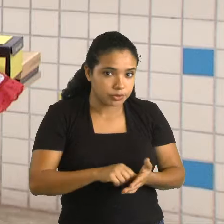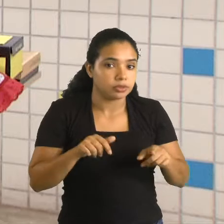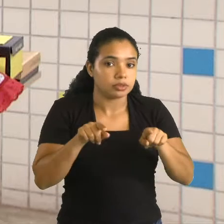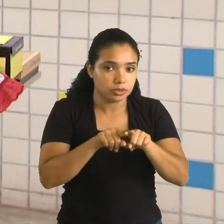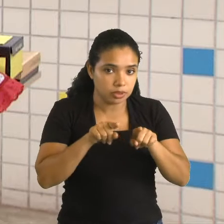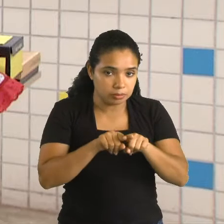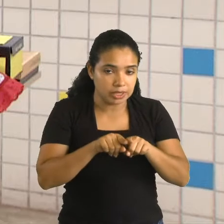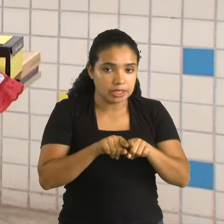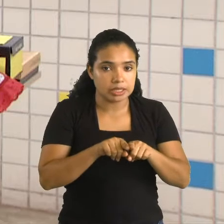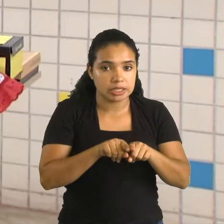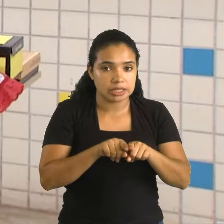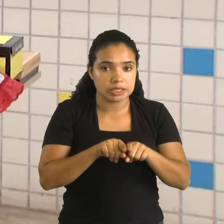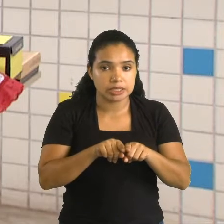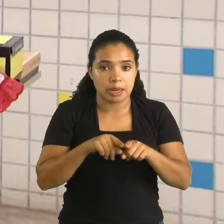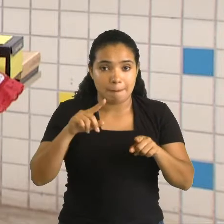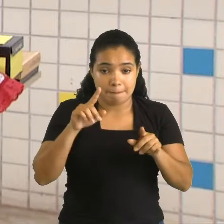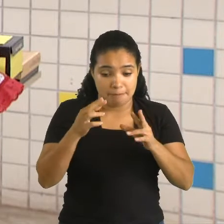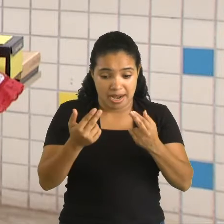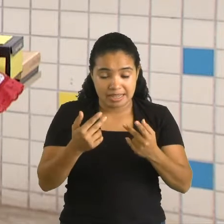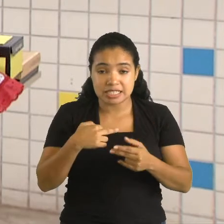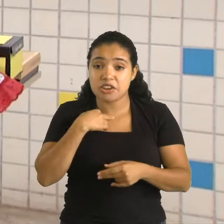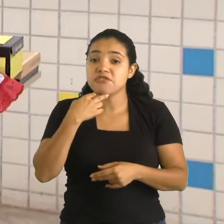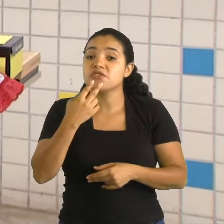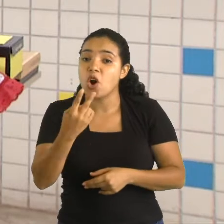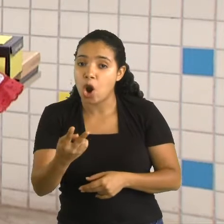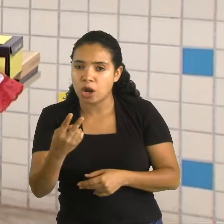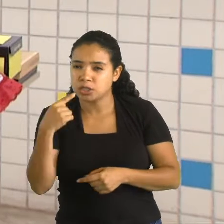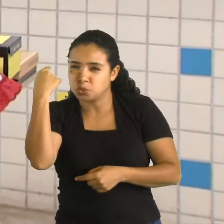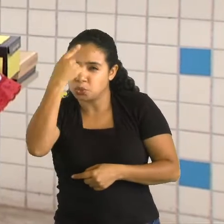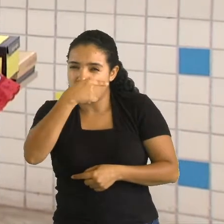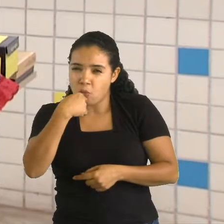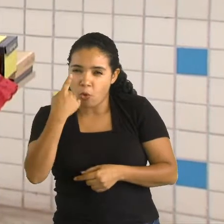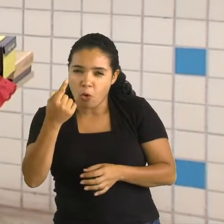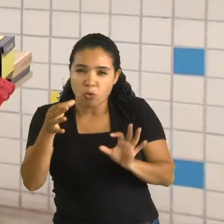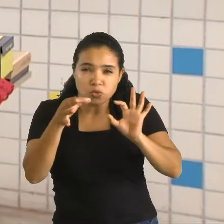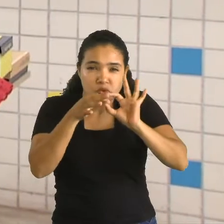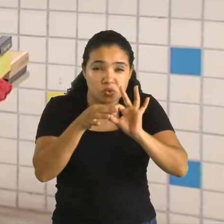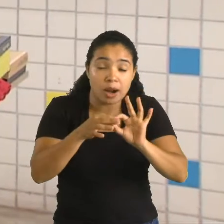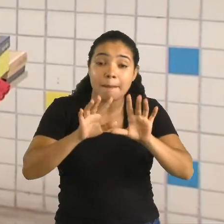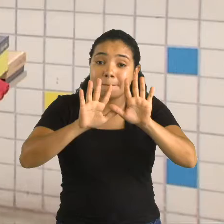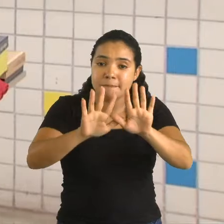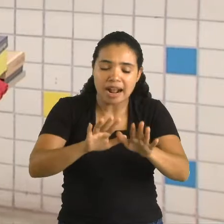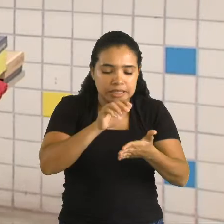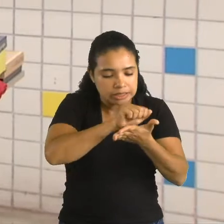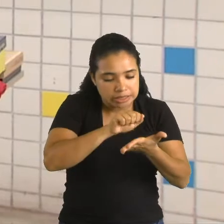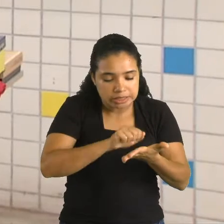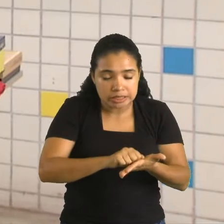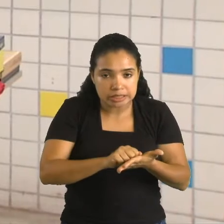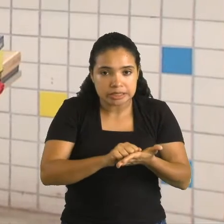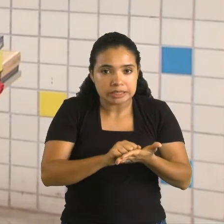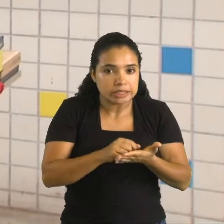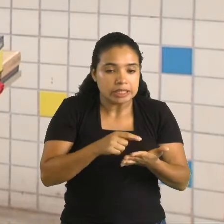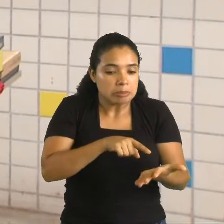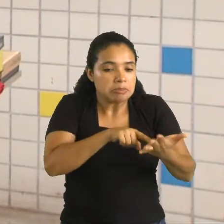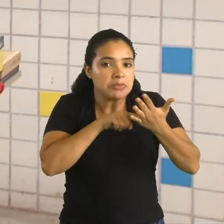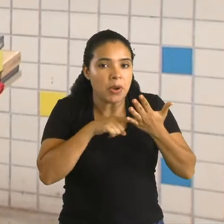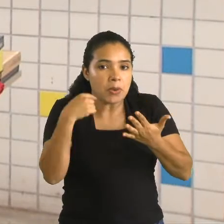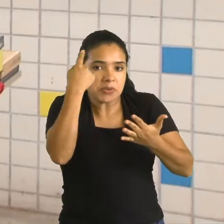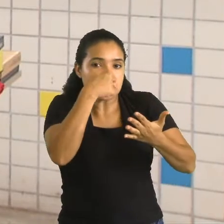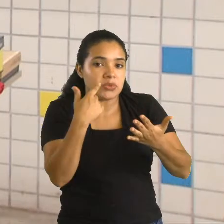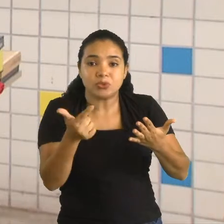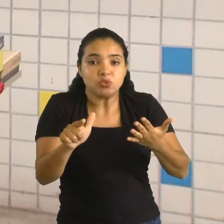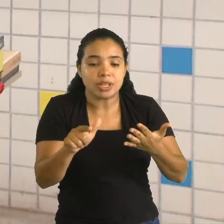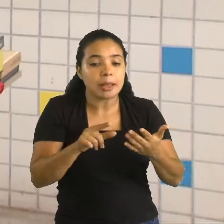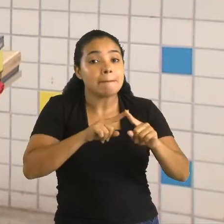esse recurso, que a fala tem. É por isso que nós usamos os sinais de pontuação para demonstrar o que eu